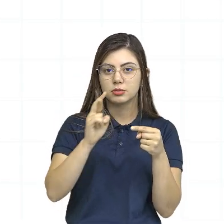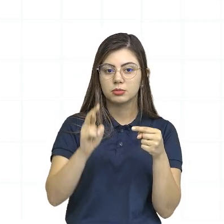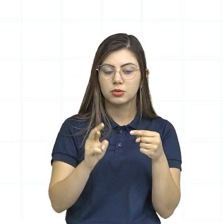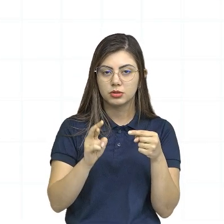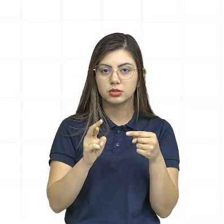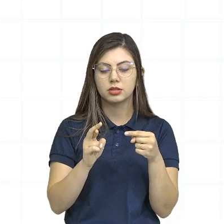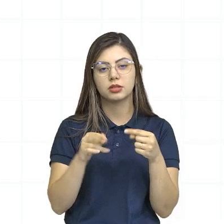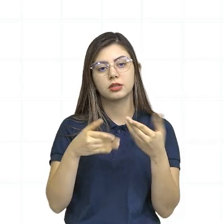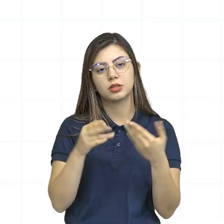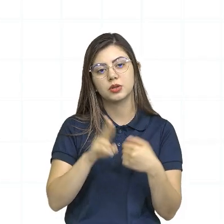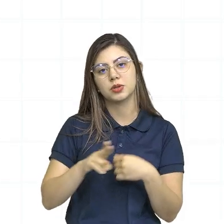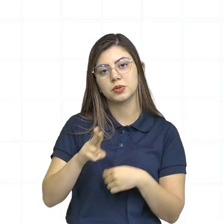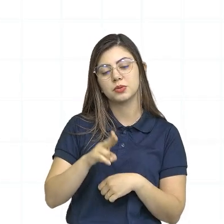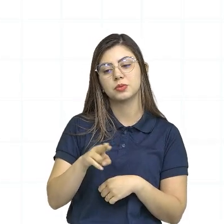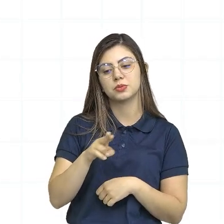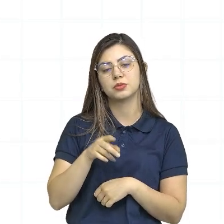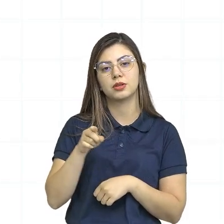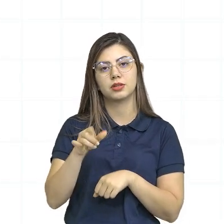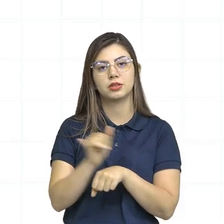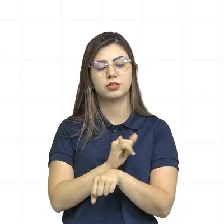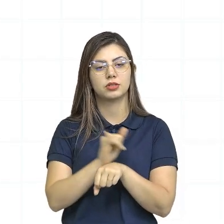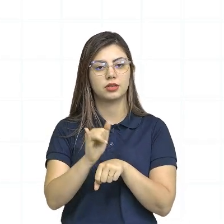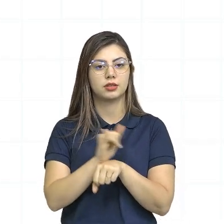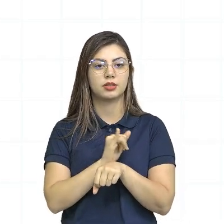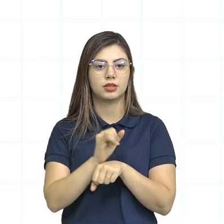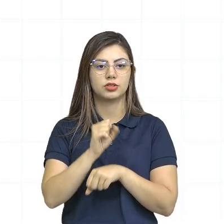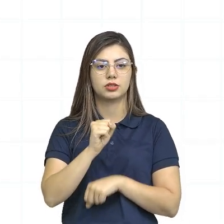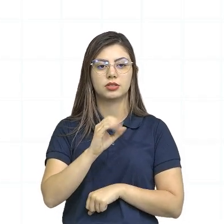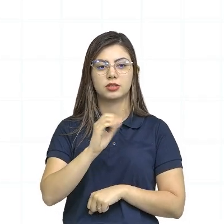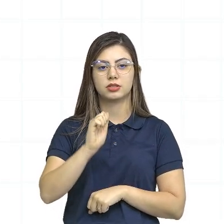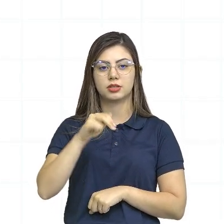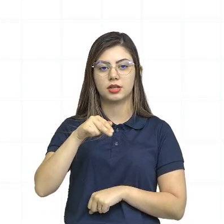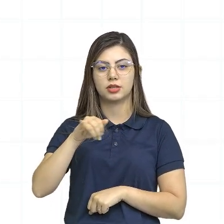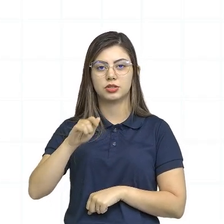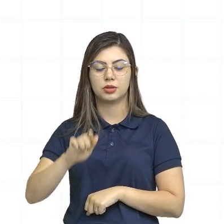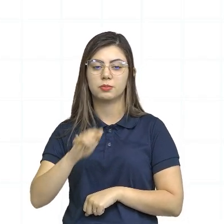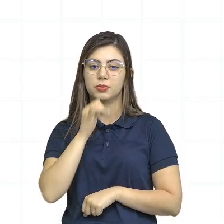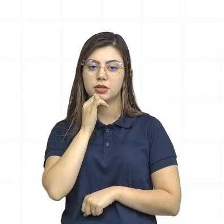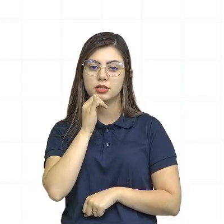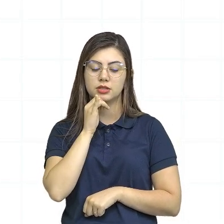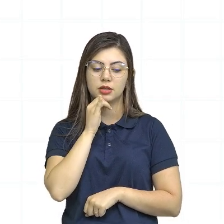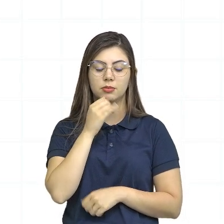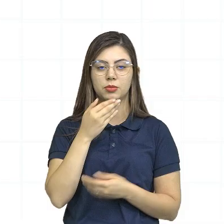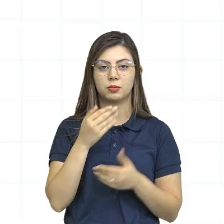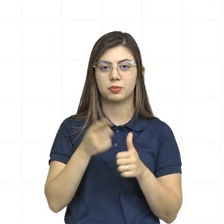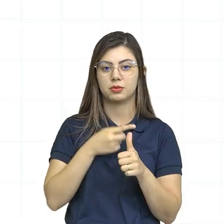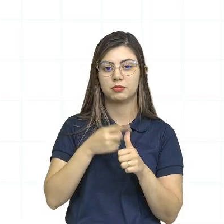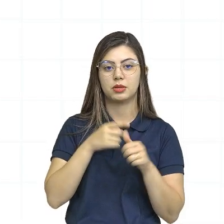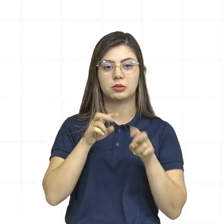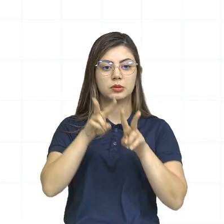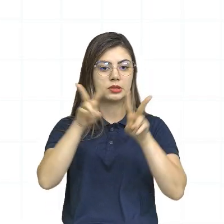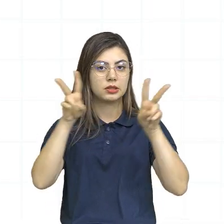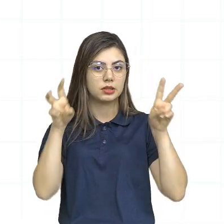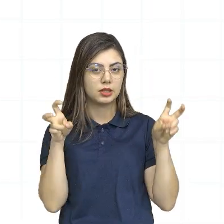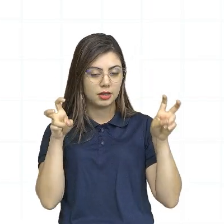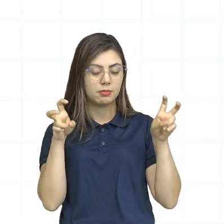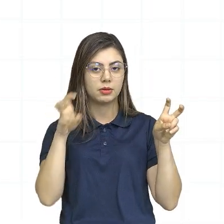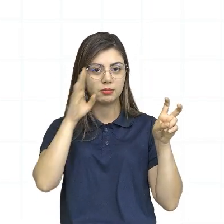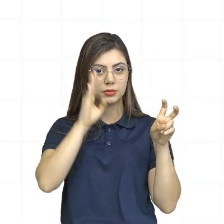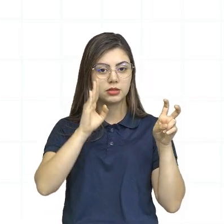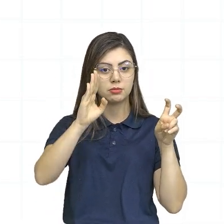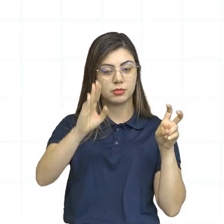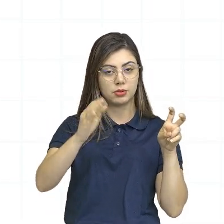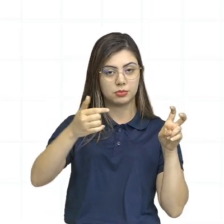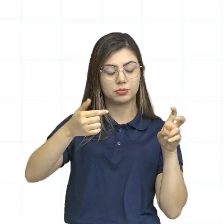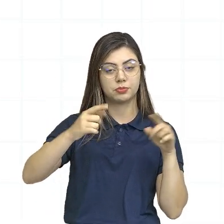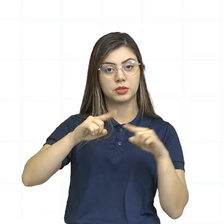o scanning. Então, vou ver no meu texto, vou procurar no meu texto o título. O título é importante para compreender a ideia do texto, né?